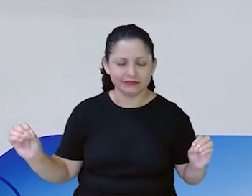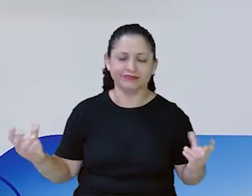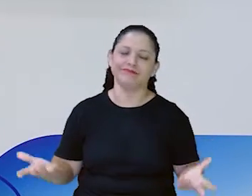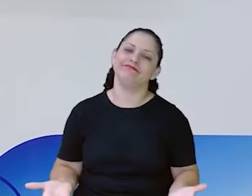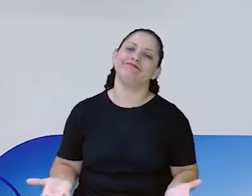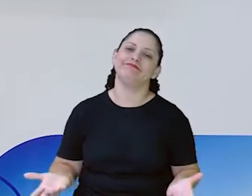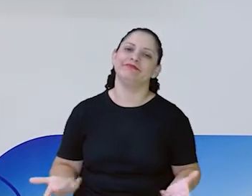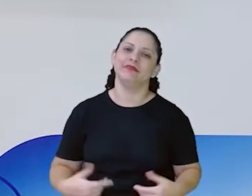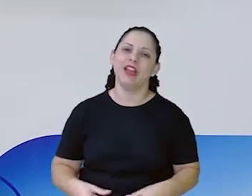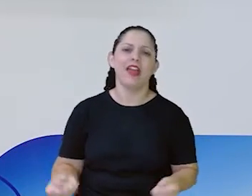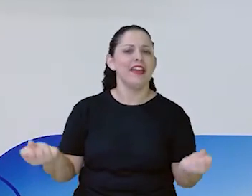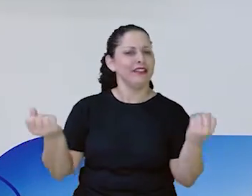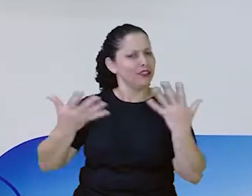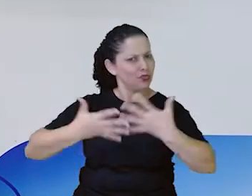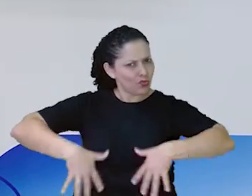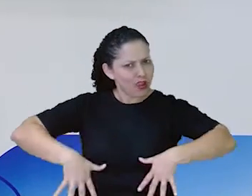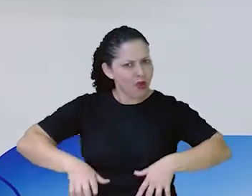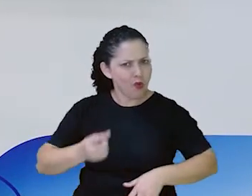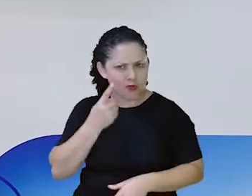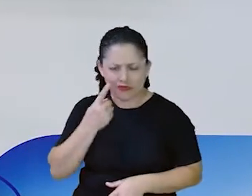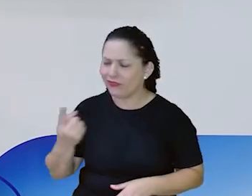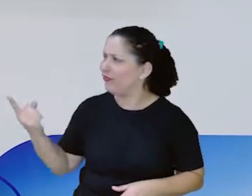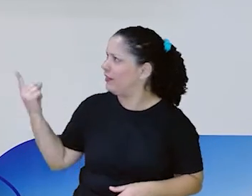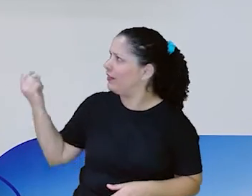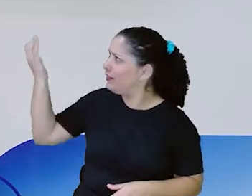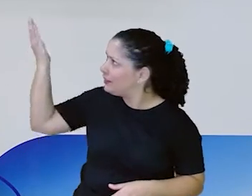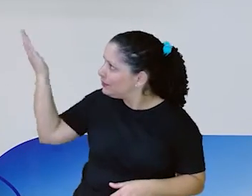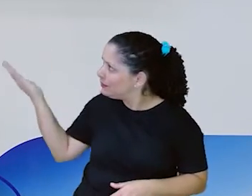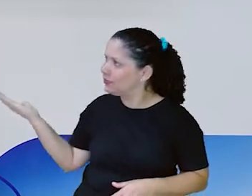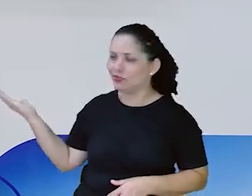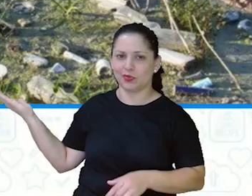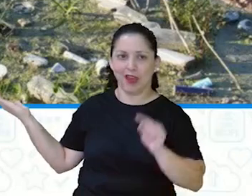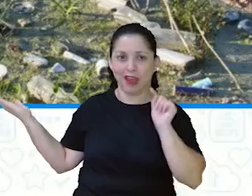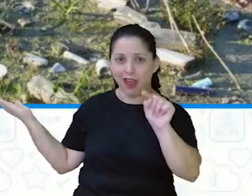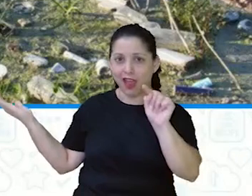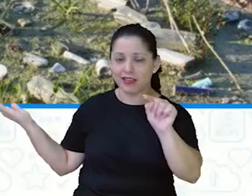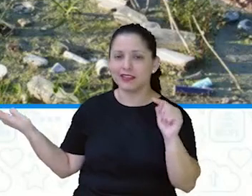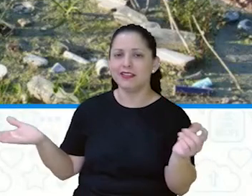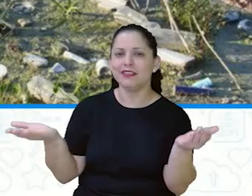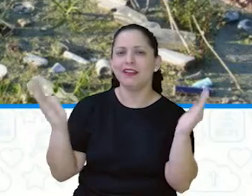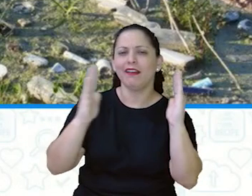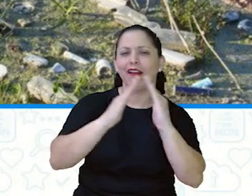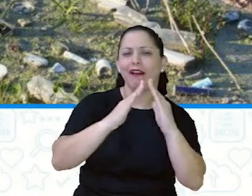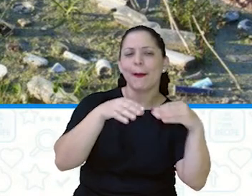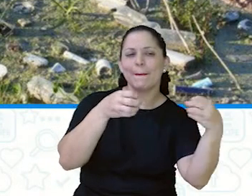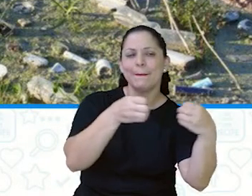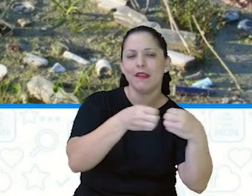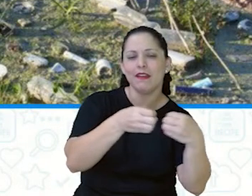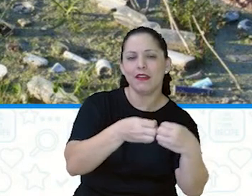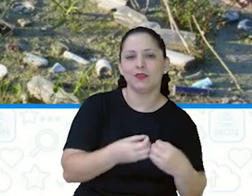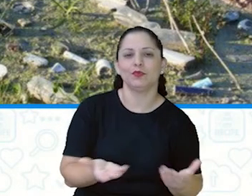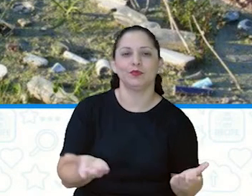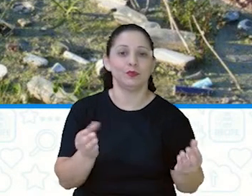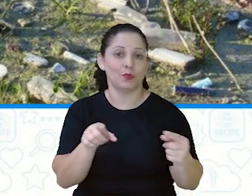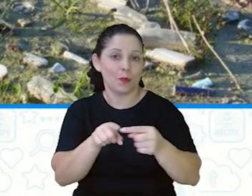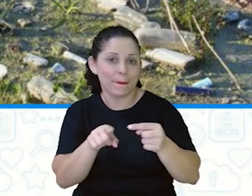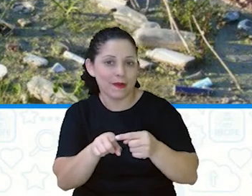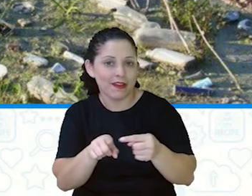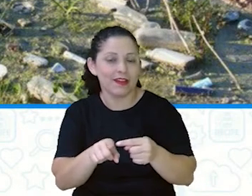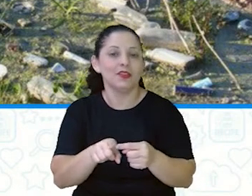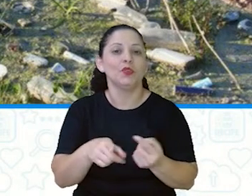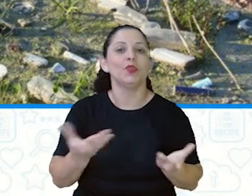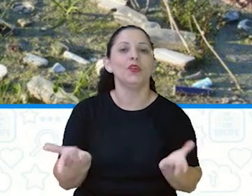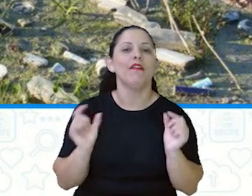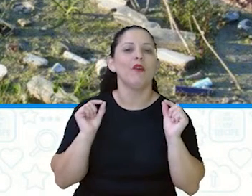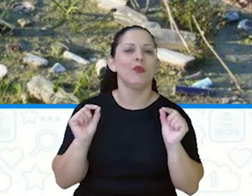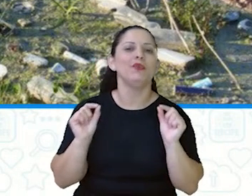É comum você ver essas imagens aí no seu bairro, aí na sua cidade. E aí? Coloca